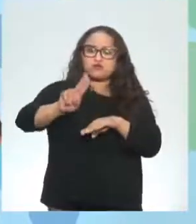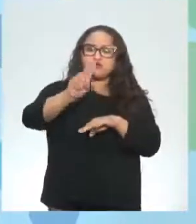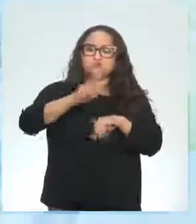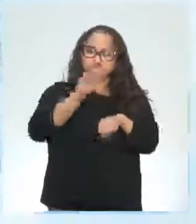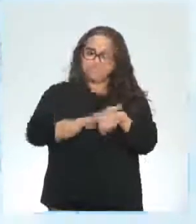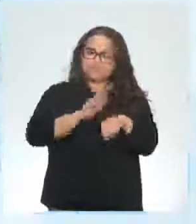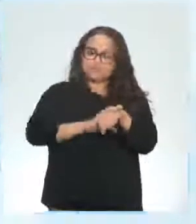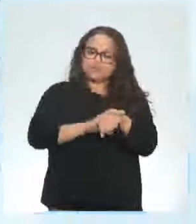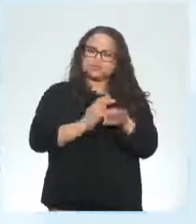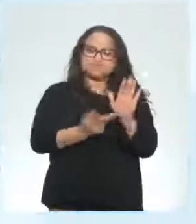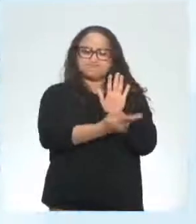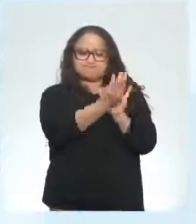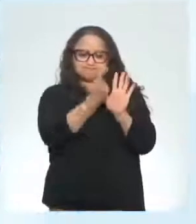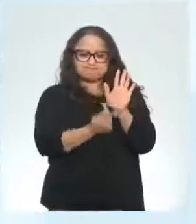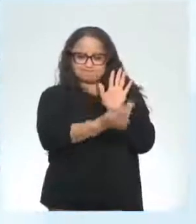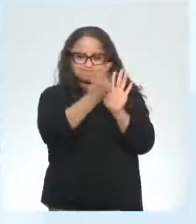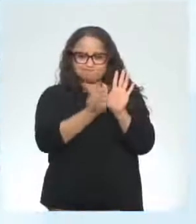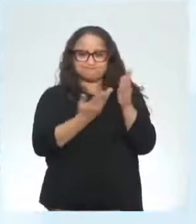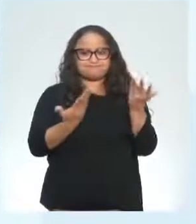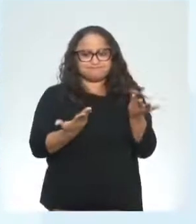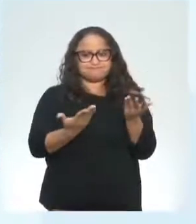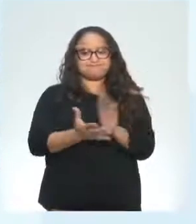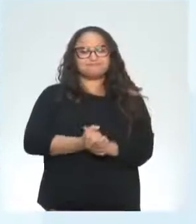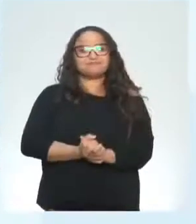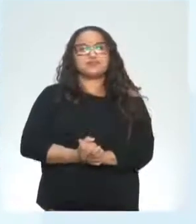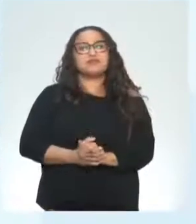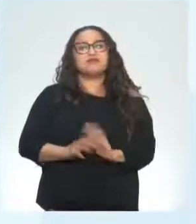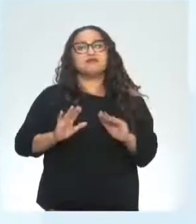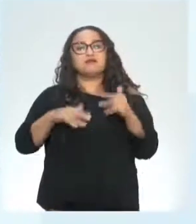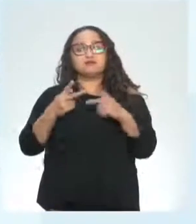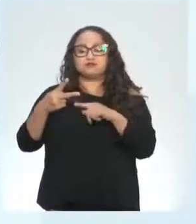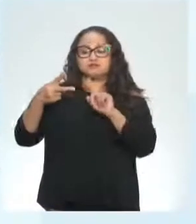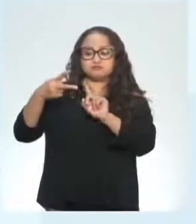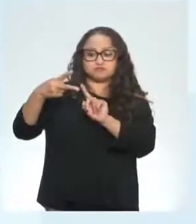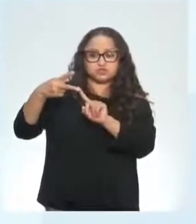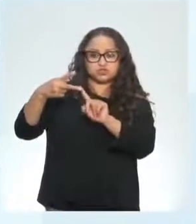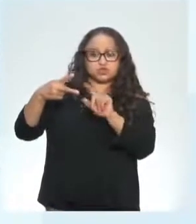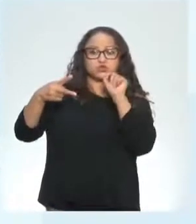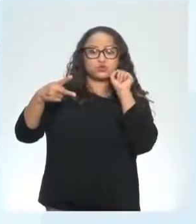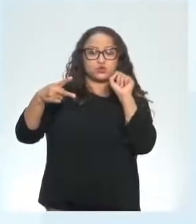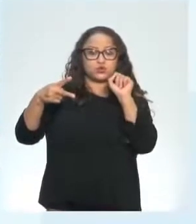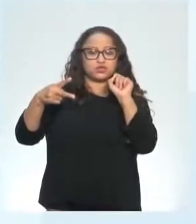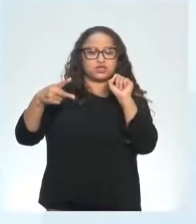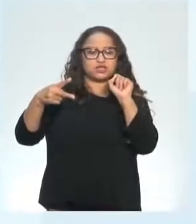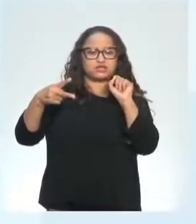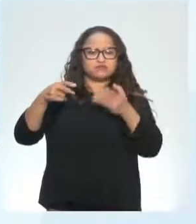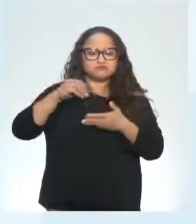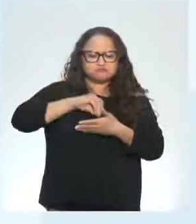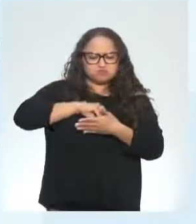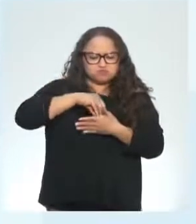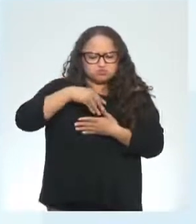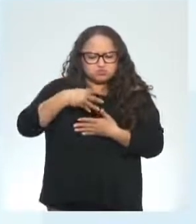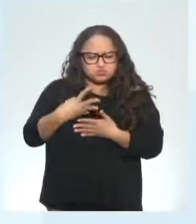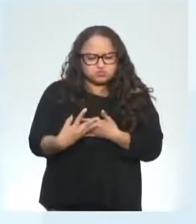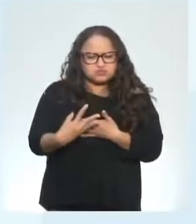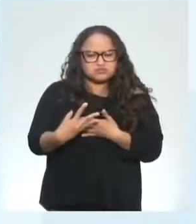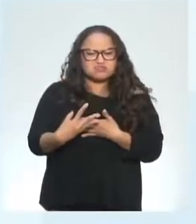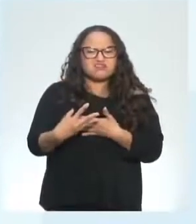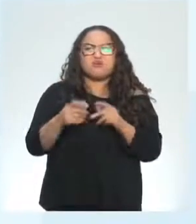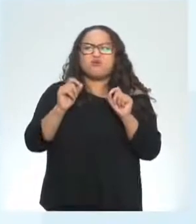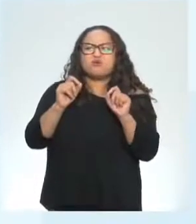obra, certo? Aí nós partimos, então, para a segunda dimensão, que seria a dimensão subjetiva, que é justamente essa